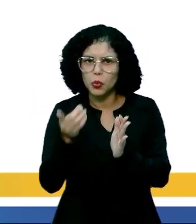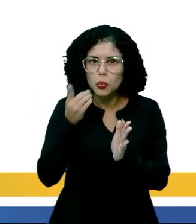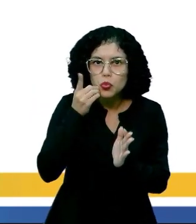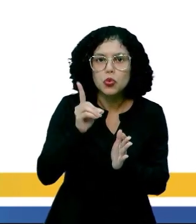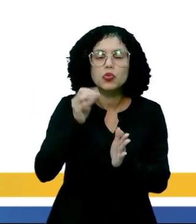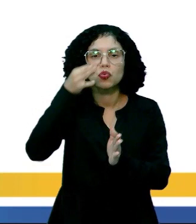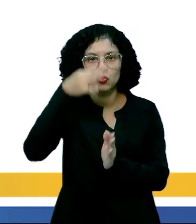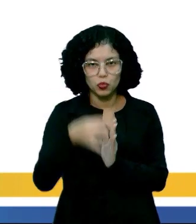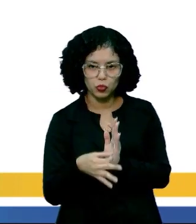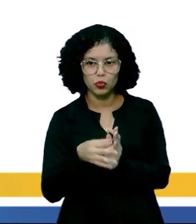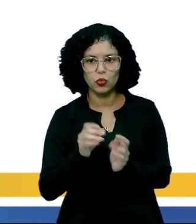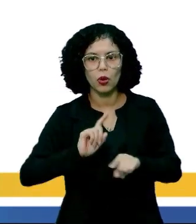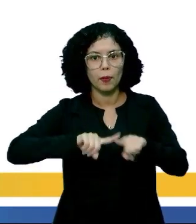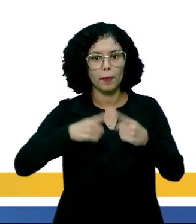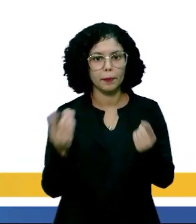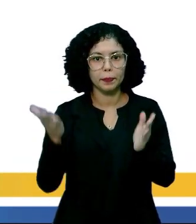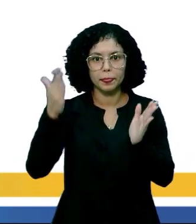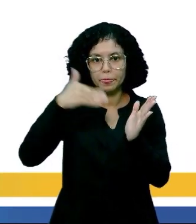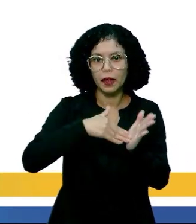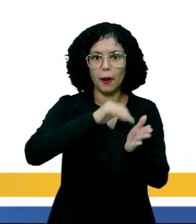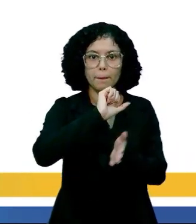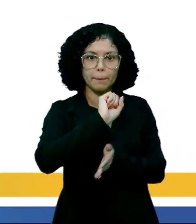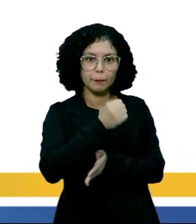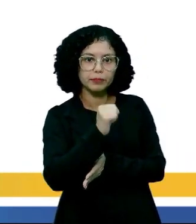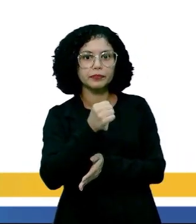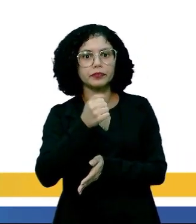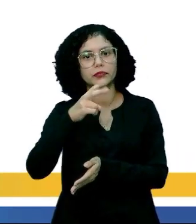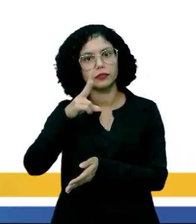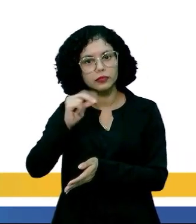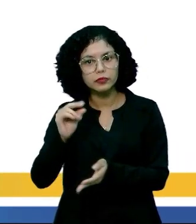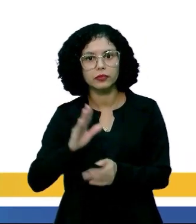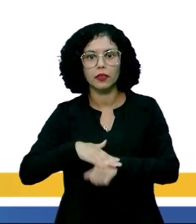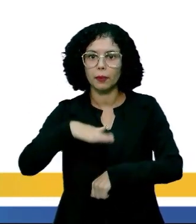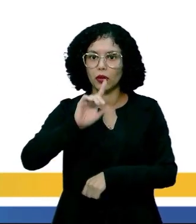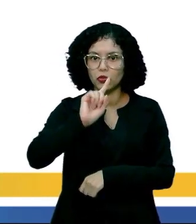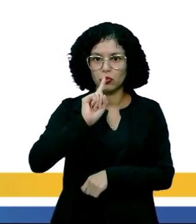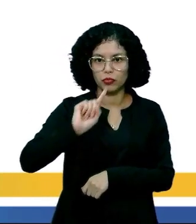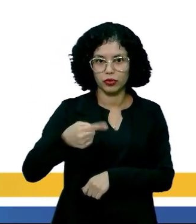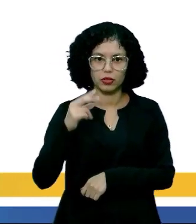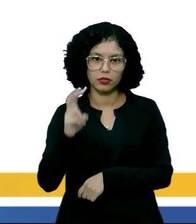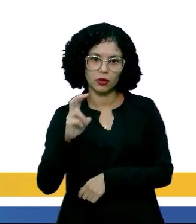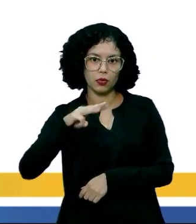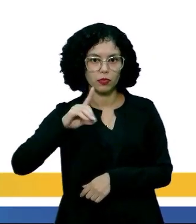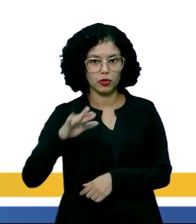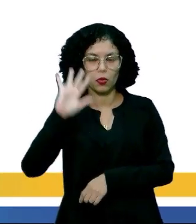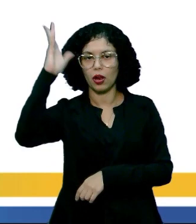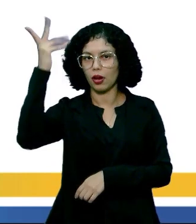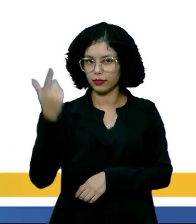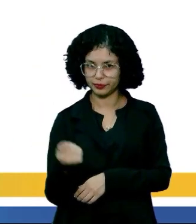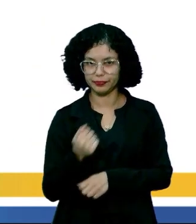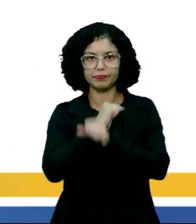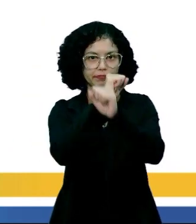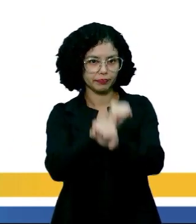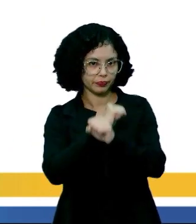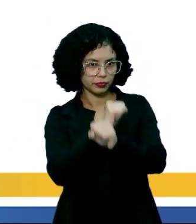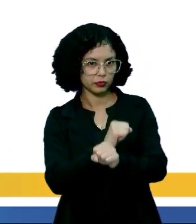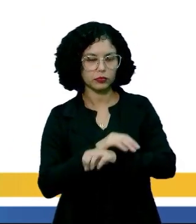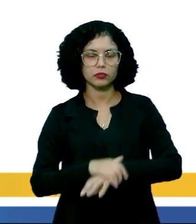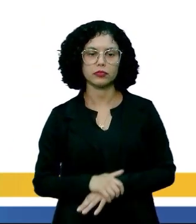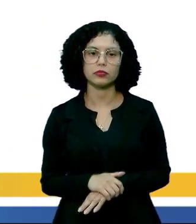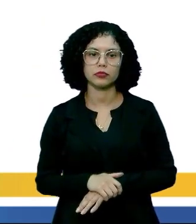data bem específica, até 1850 foram mais de 1,5 milhão de escravos